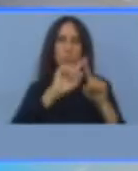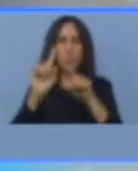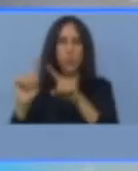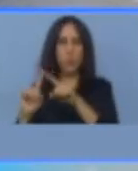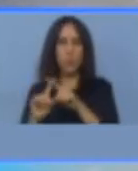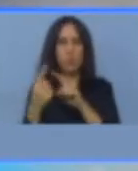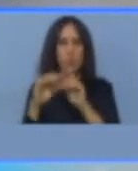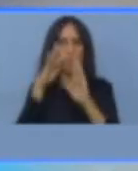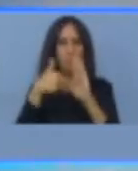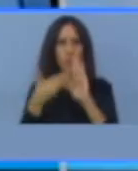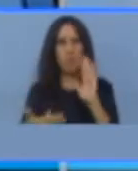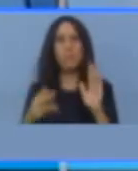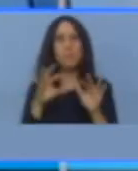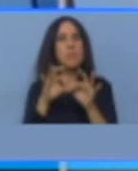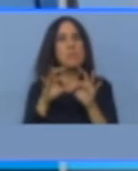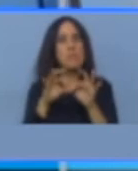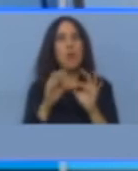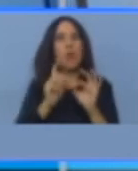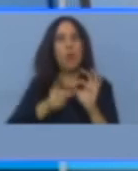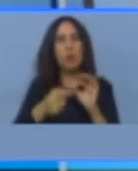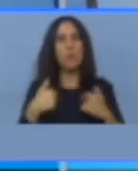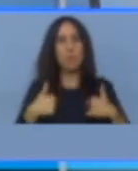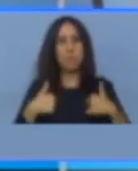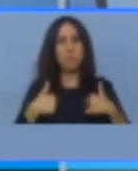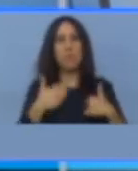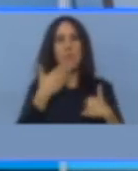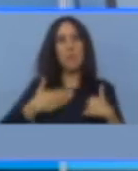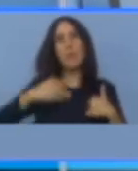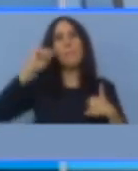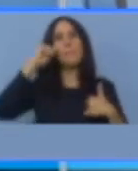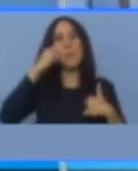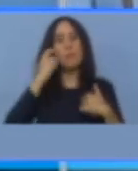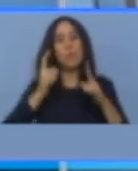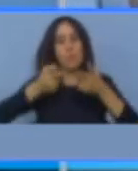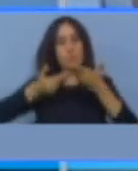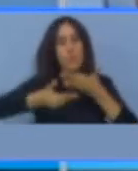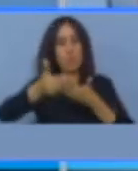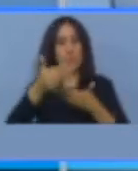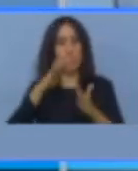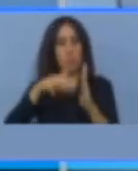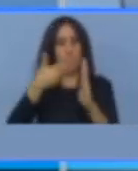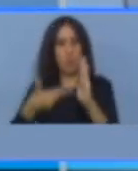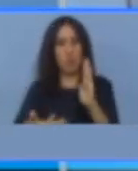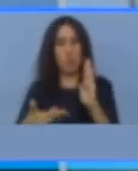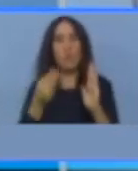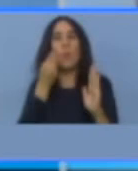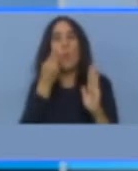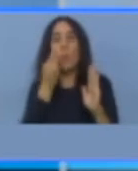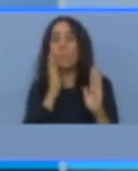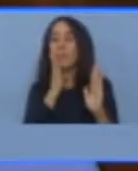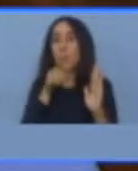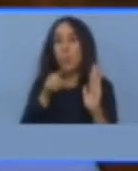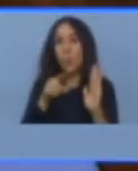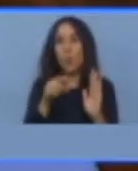plano que têm essencialmente a ver com aquilo que foi identificado como barreiras à implementação até aqui do plano e como é que, em função